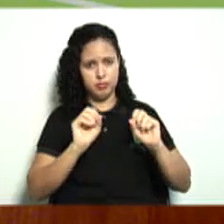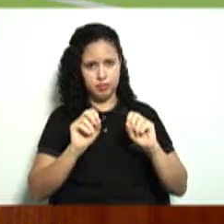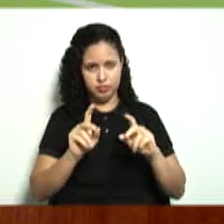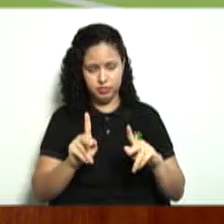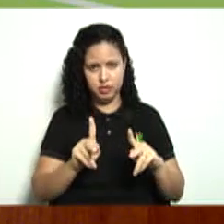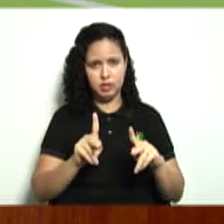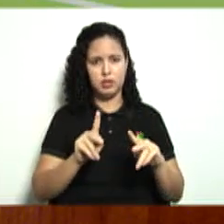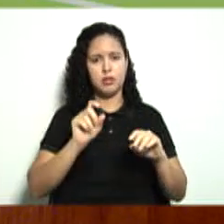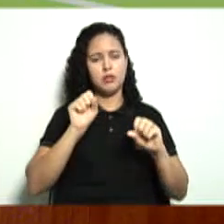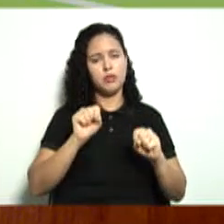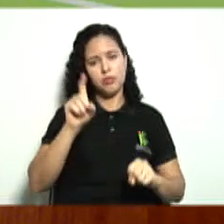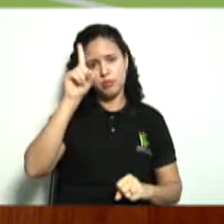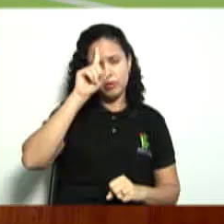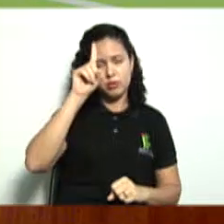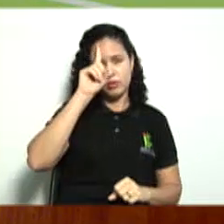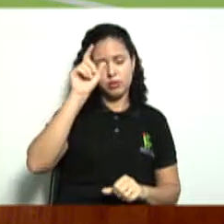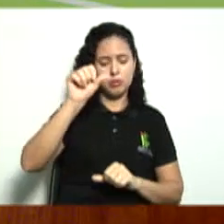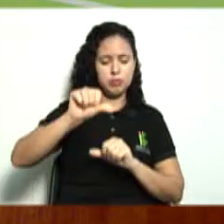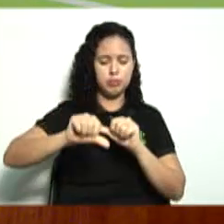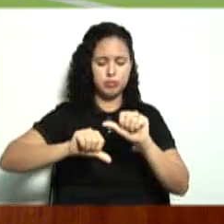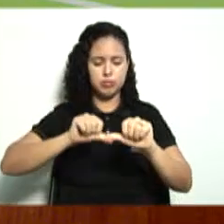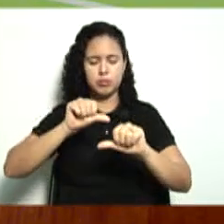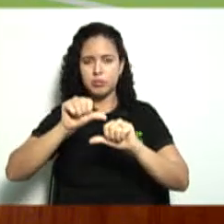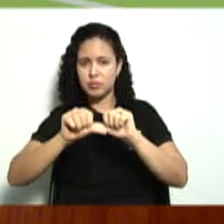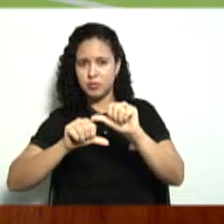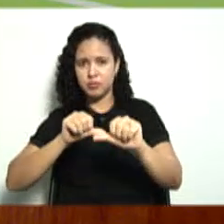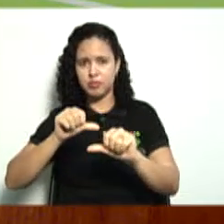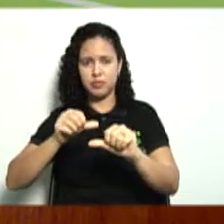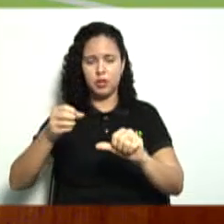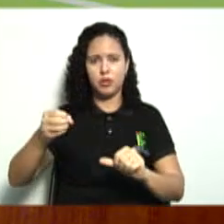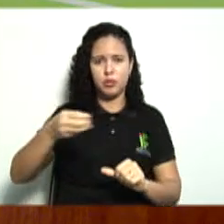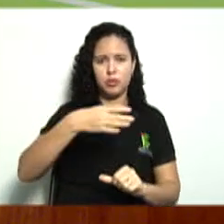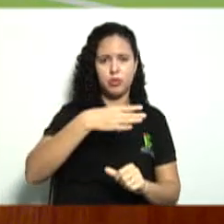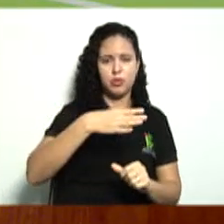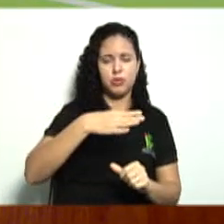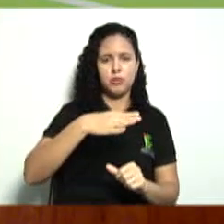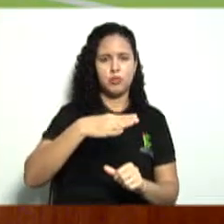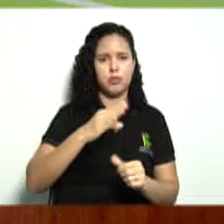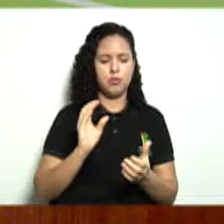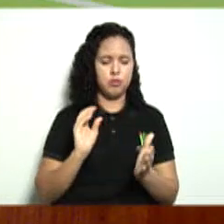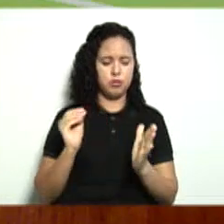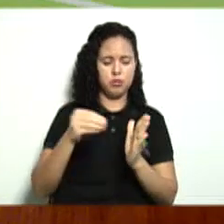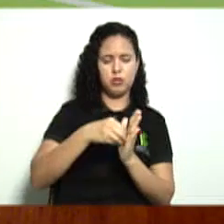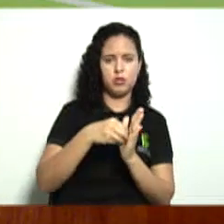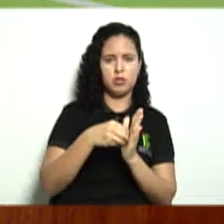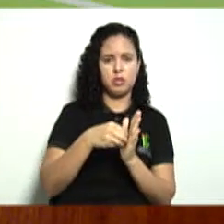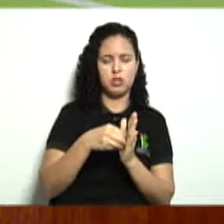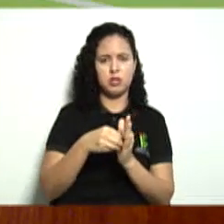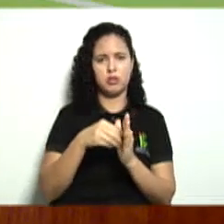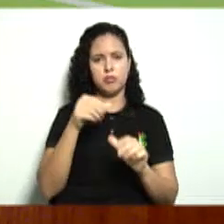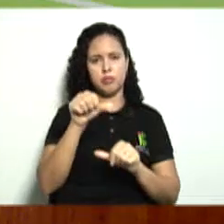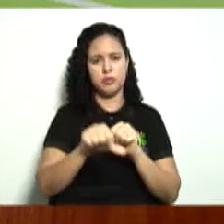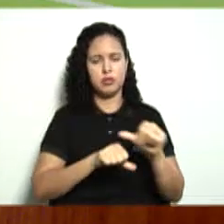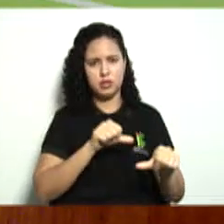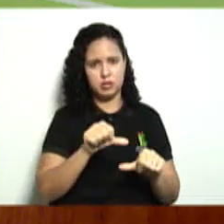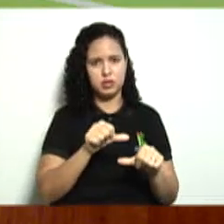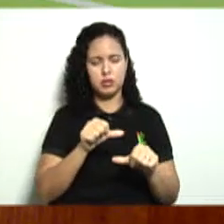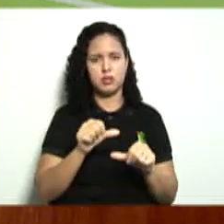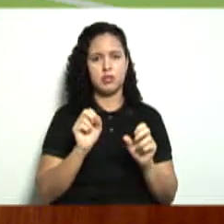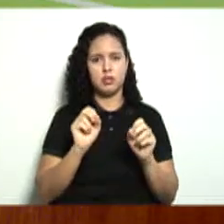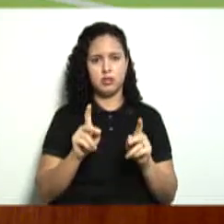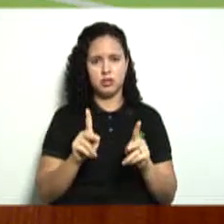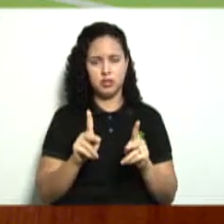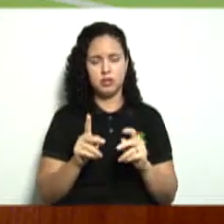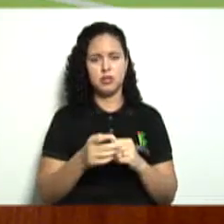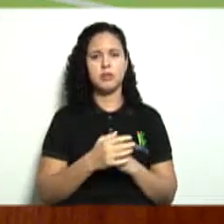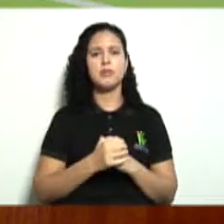uma leitura. Então essas são as transações que a gente tem disponíveis no banco de dados. Isso é uma dica bacana aí, quem prestou atenção, eu acho que